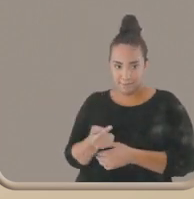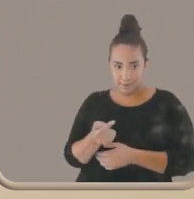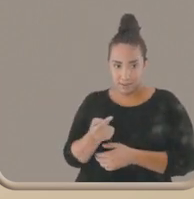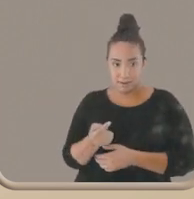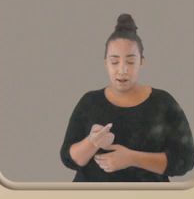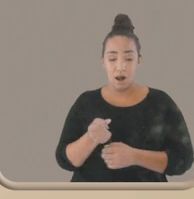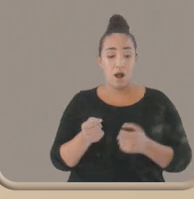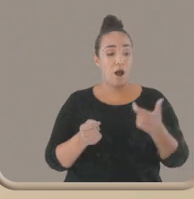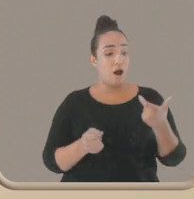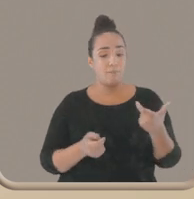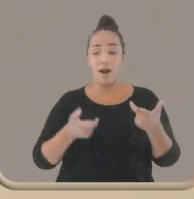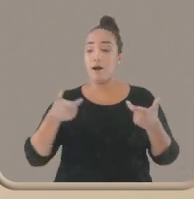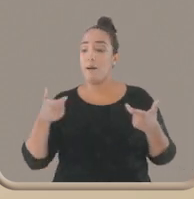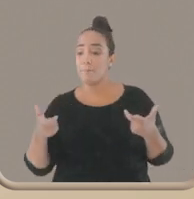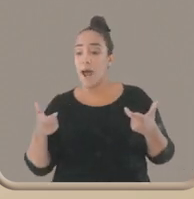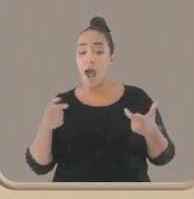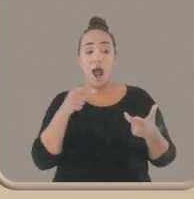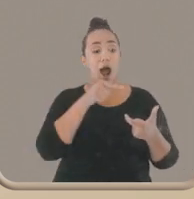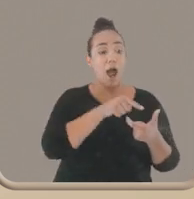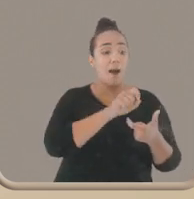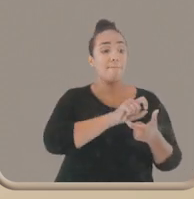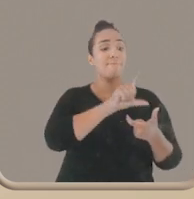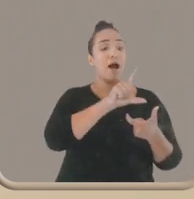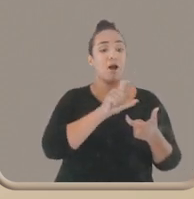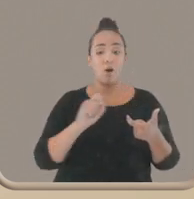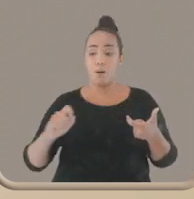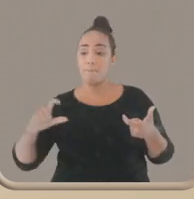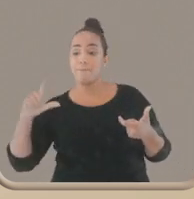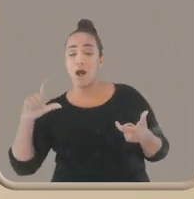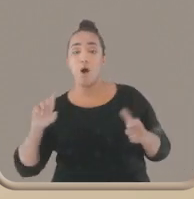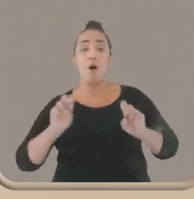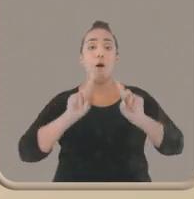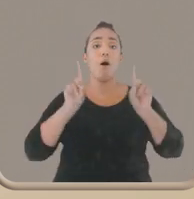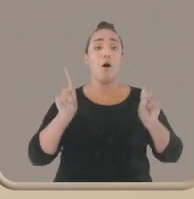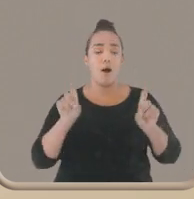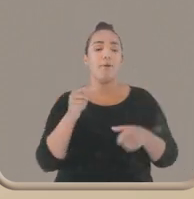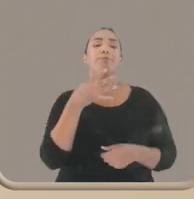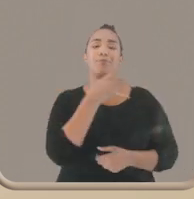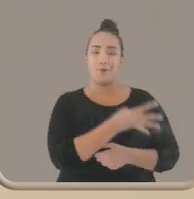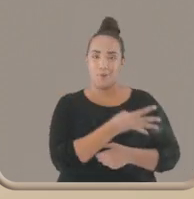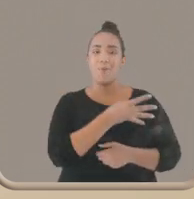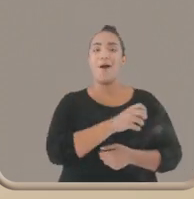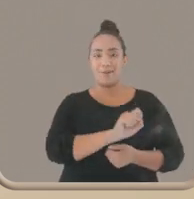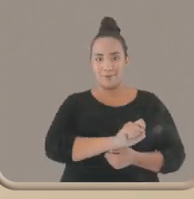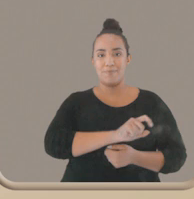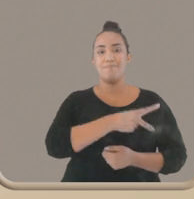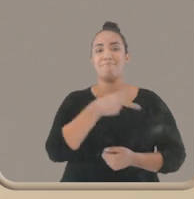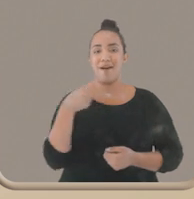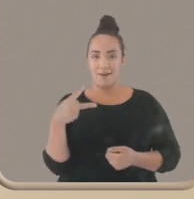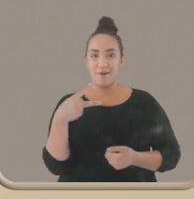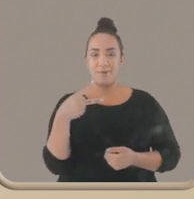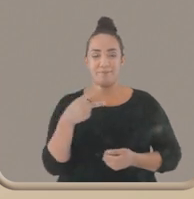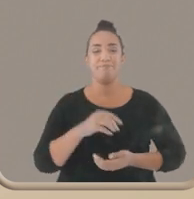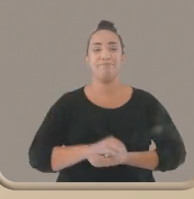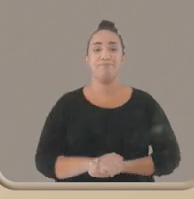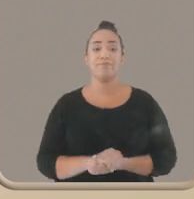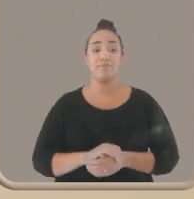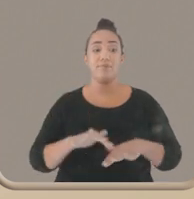inteira. A que for maior indicará o número que é maior. Nesse caso, 4 é maior que